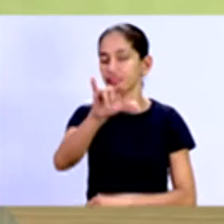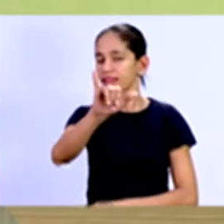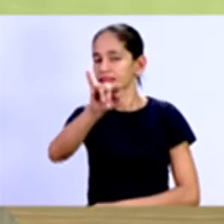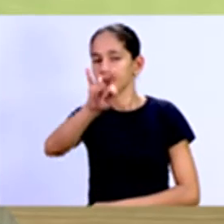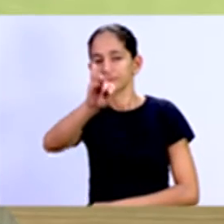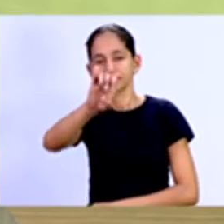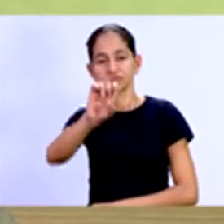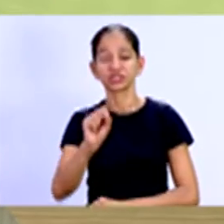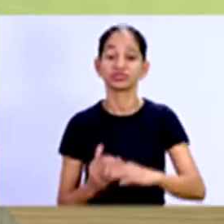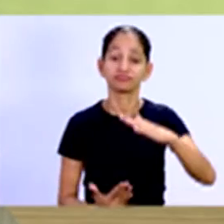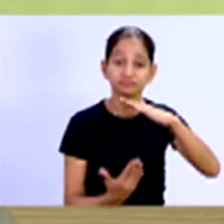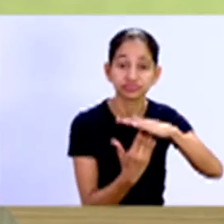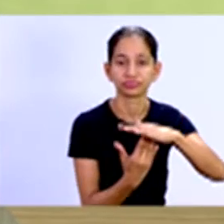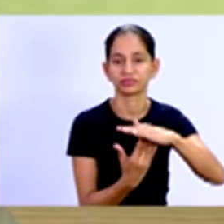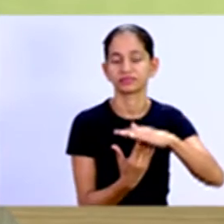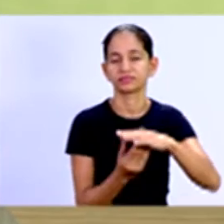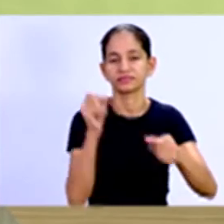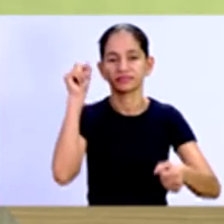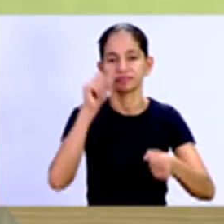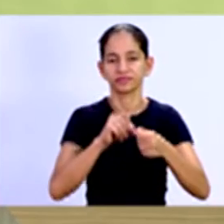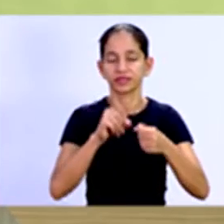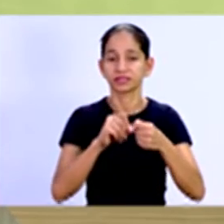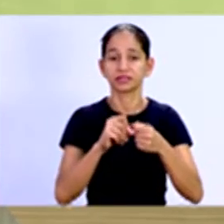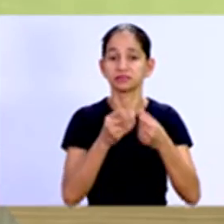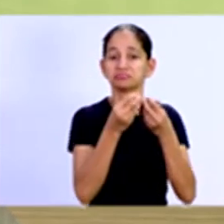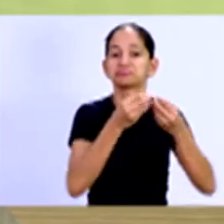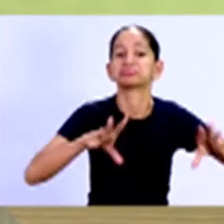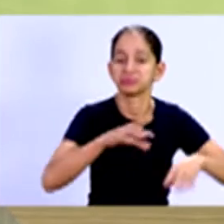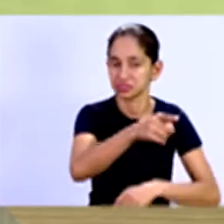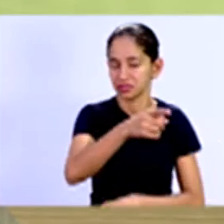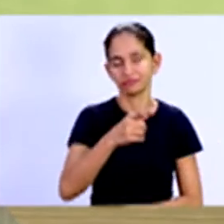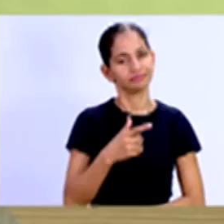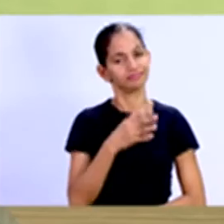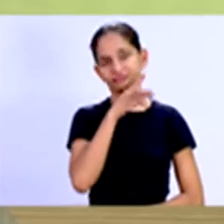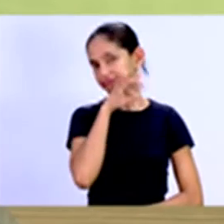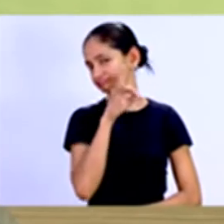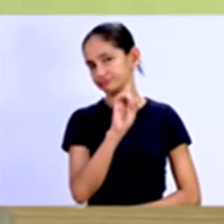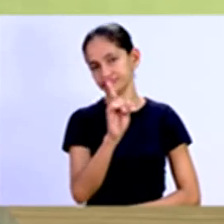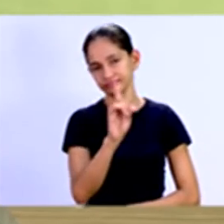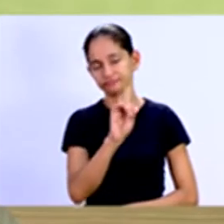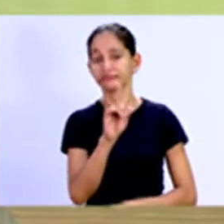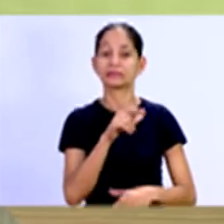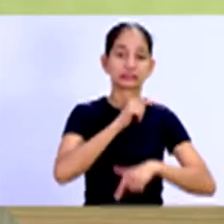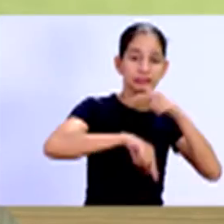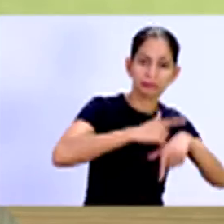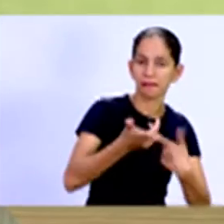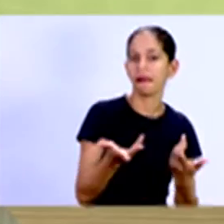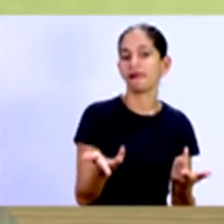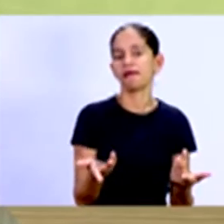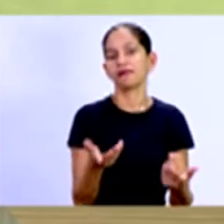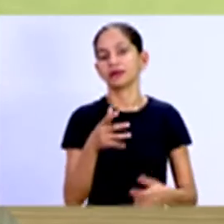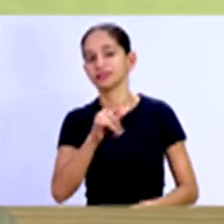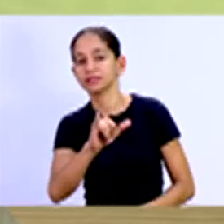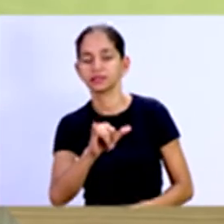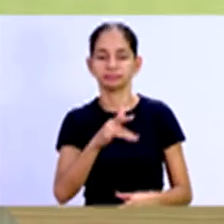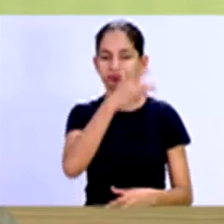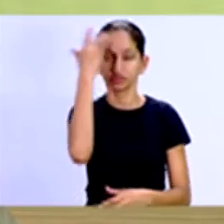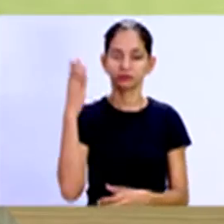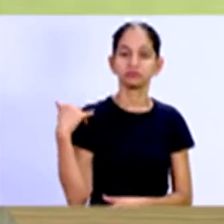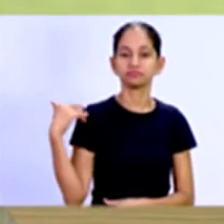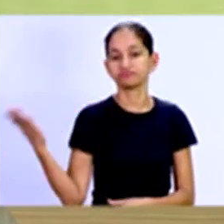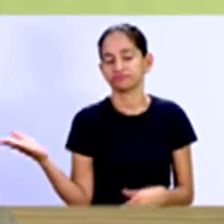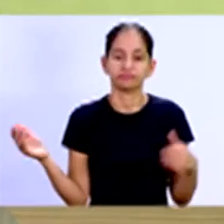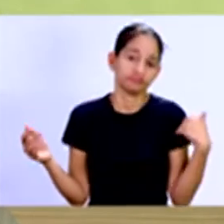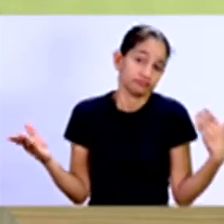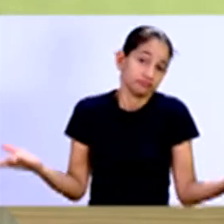que ponto eu faço o que faço sem prejudicar o meu irmão que está do meu lado, aquele que trabalha comigo, aquele que tem